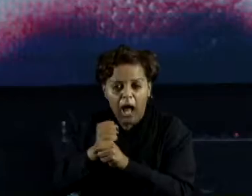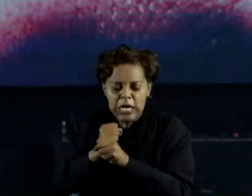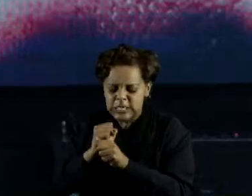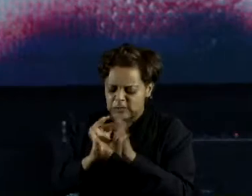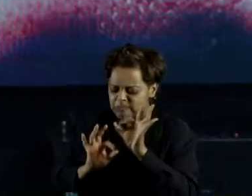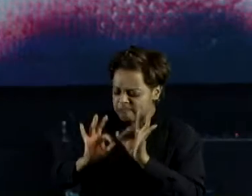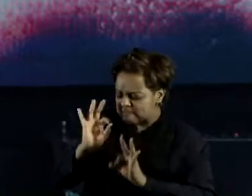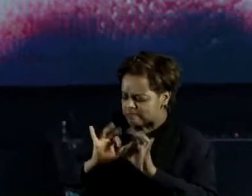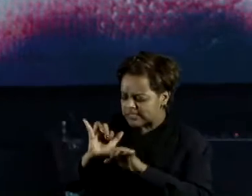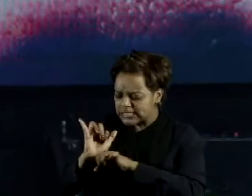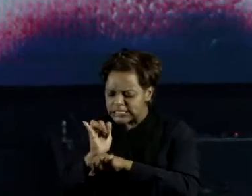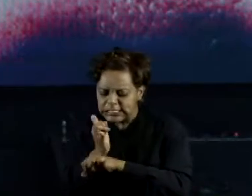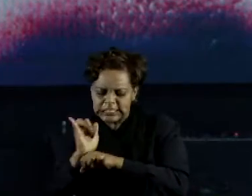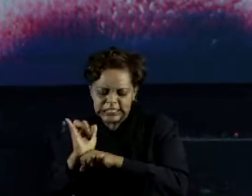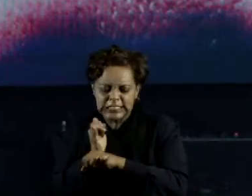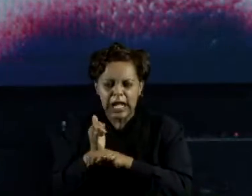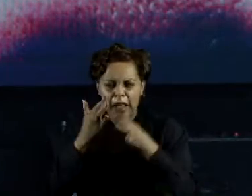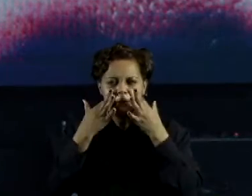Preparação requer tempo,